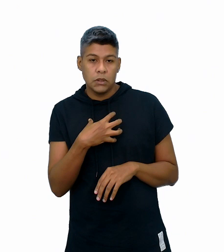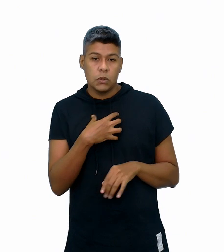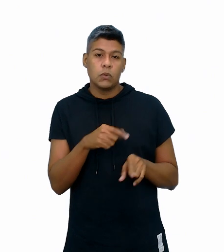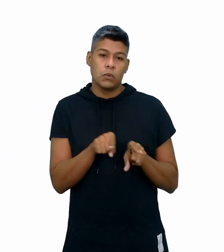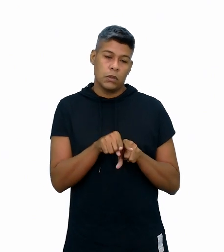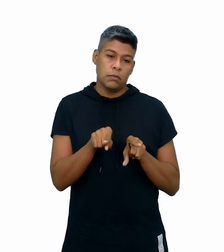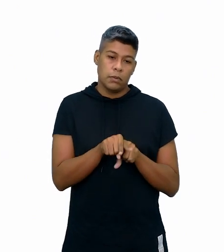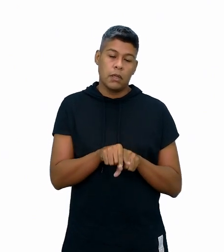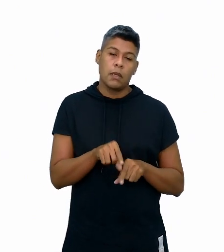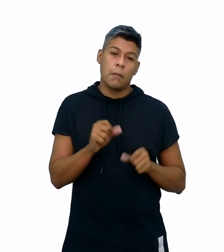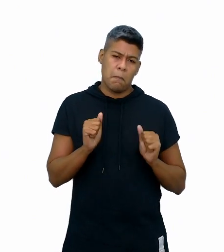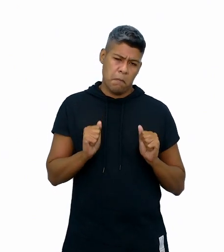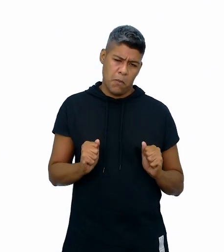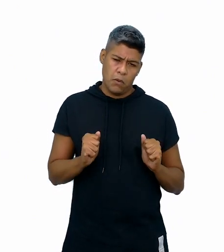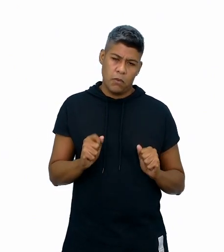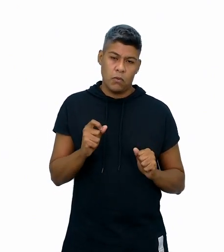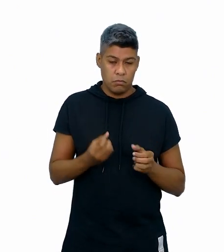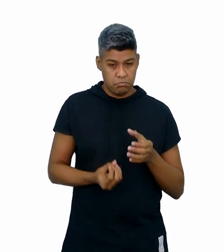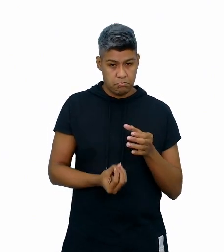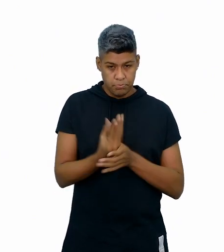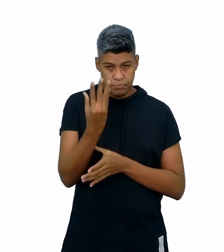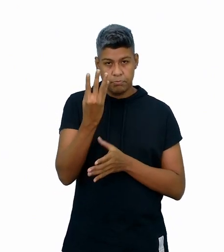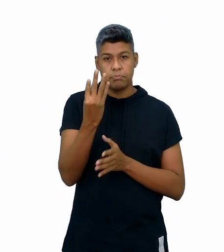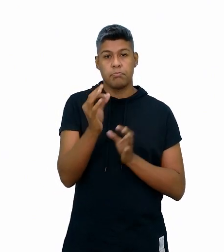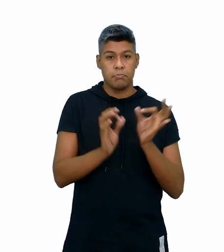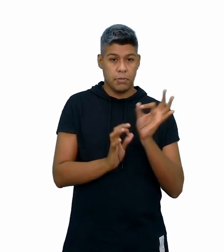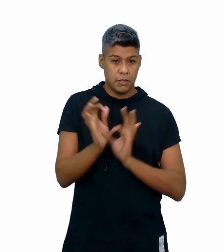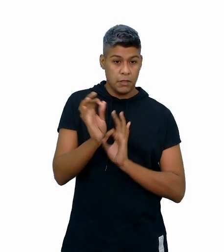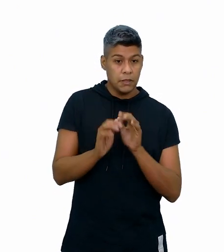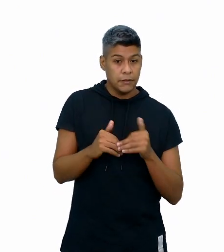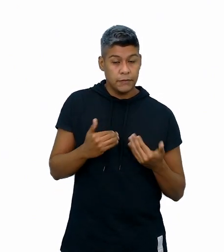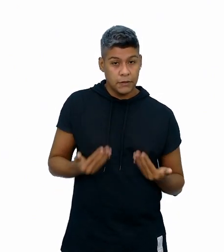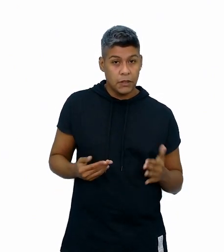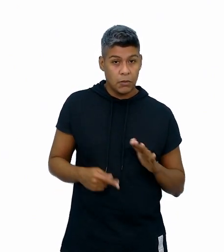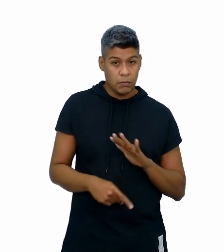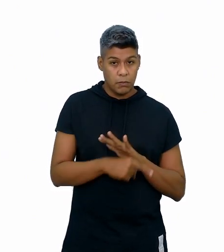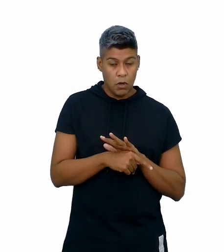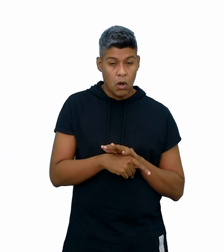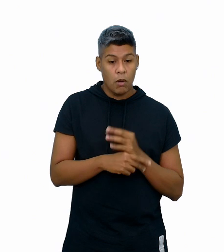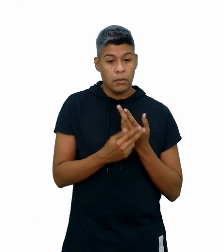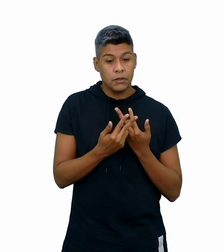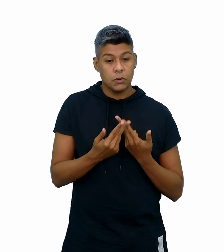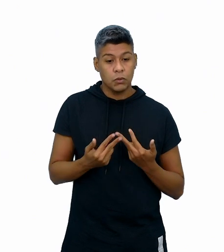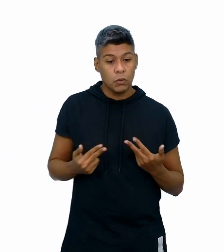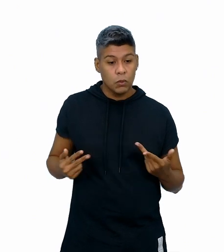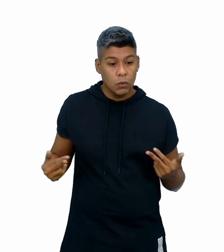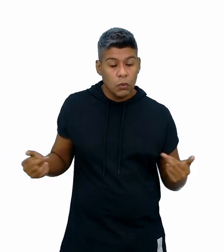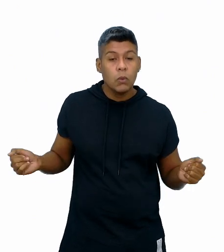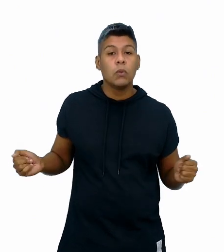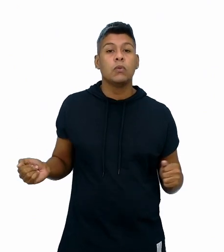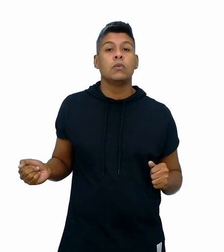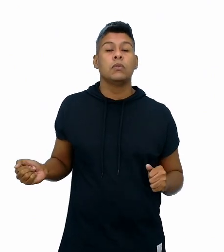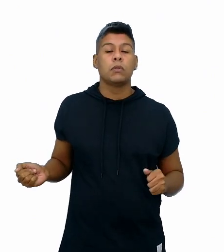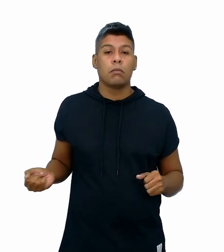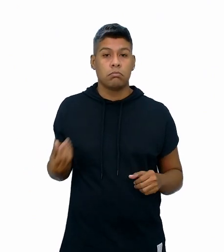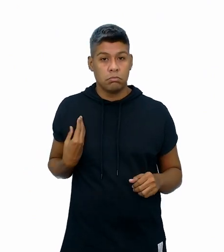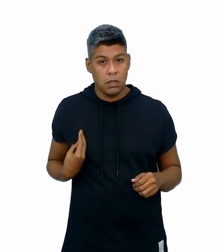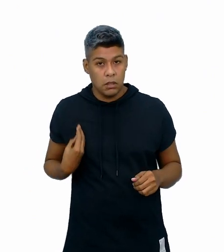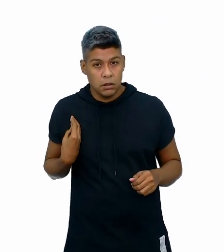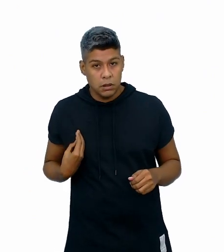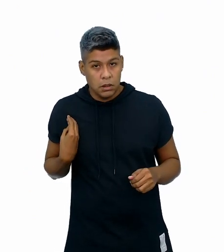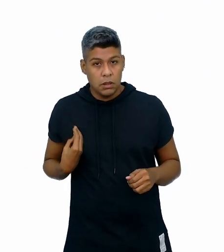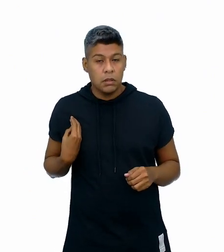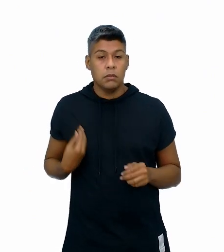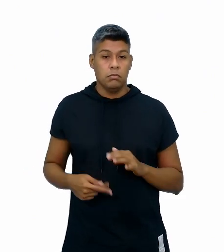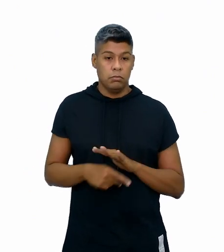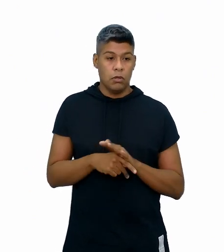e isso possibilita a realização do planejamento. Então, a natureza das questões que serão realizadas